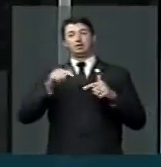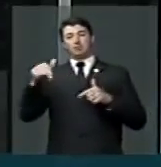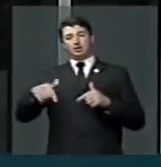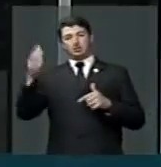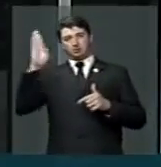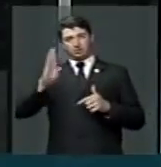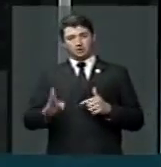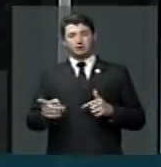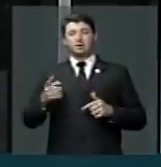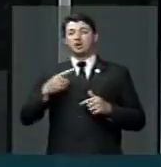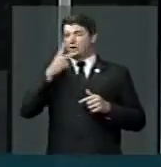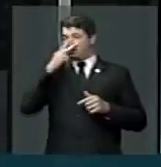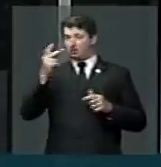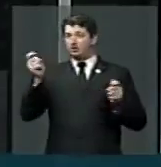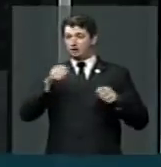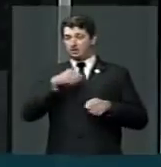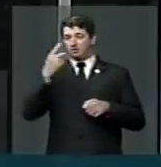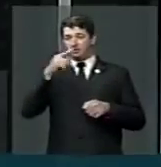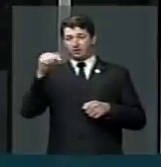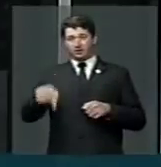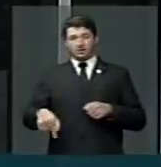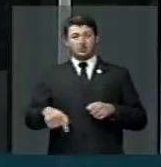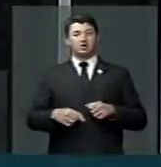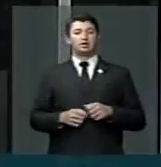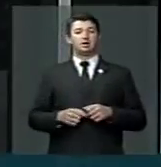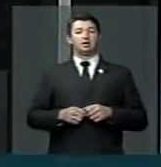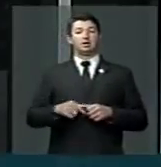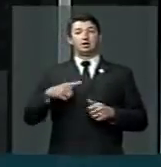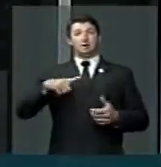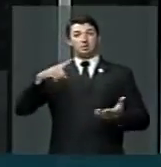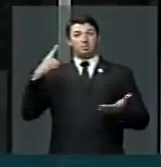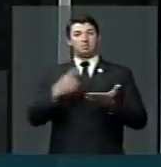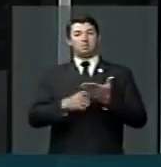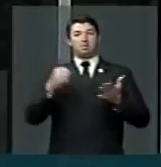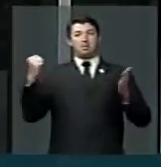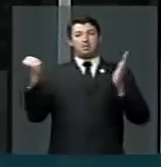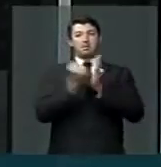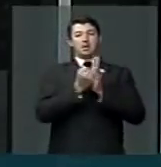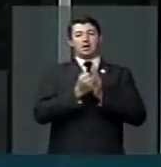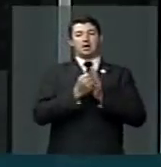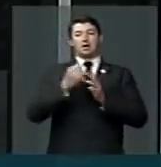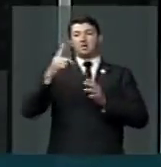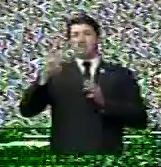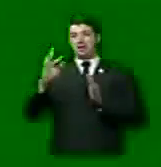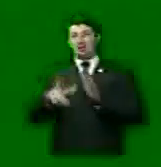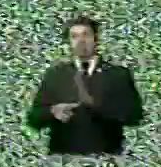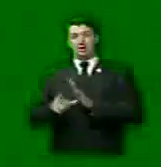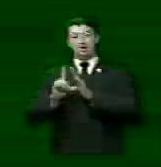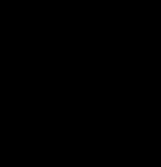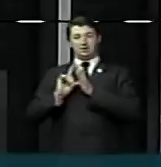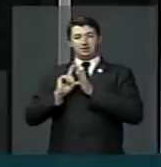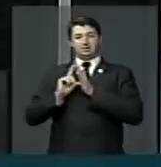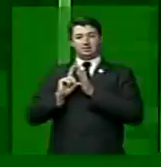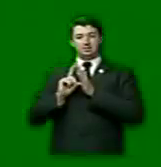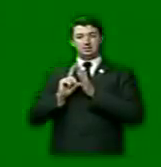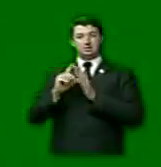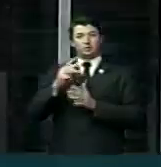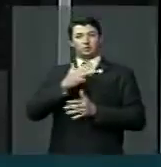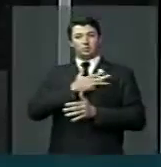nós podemos até registrar que há uma marca antes do Partido dos Trabalhadores